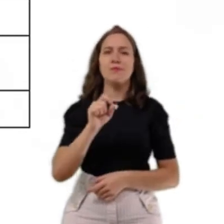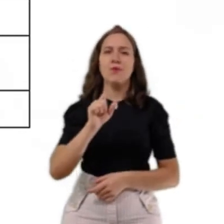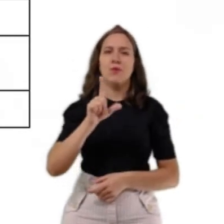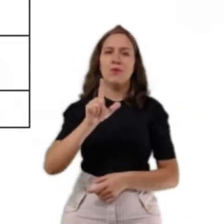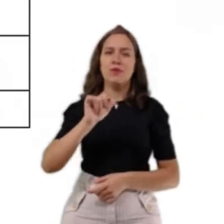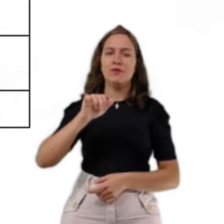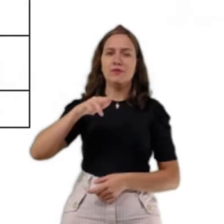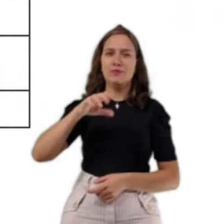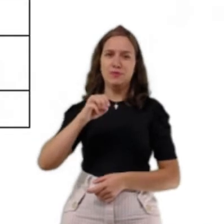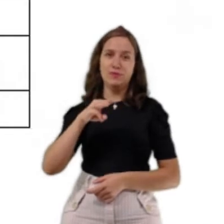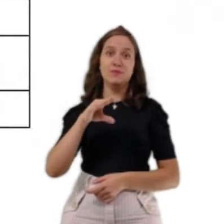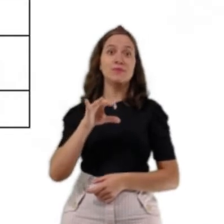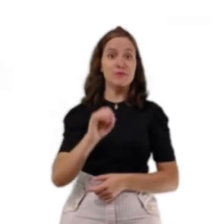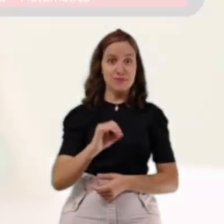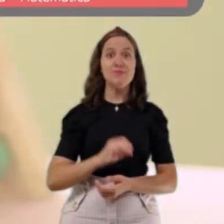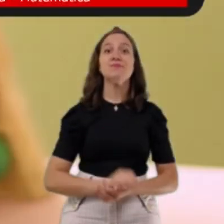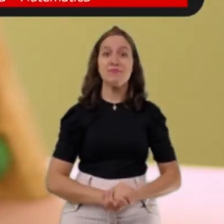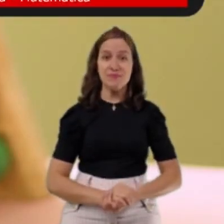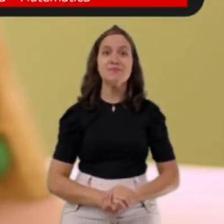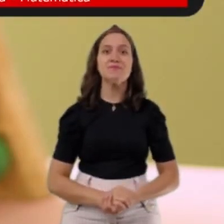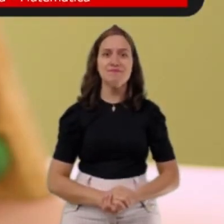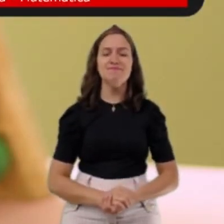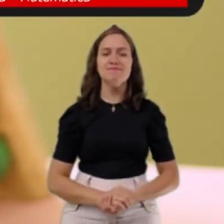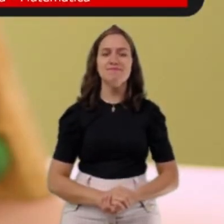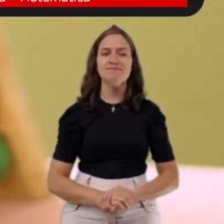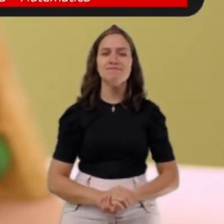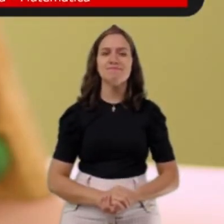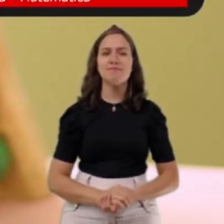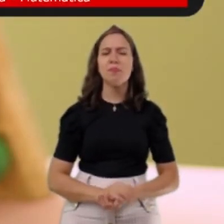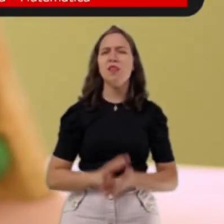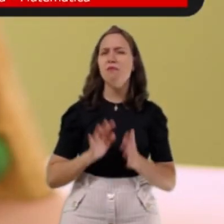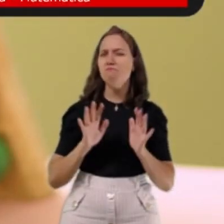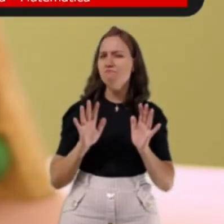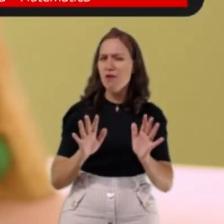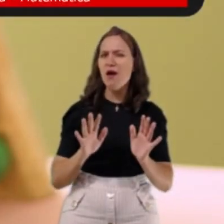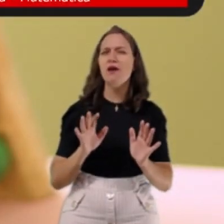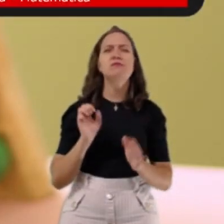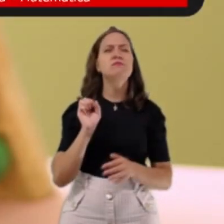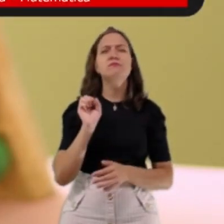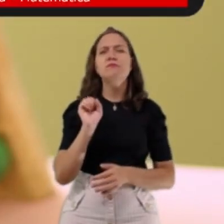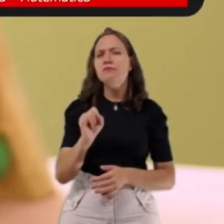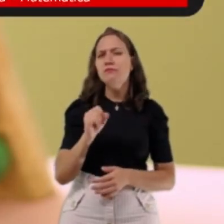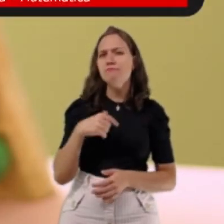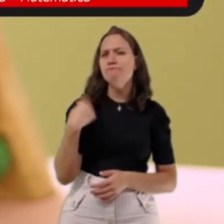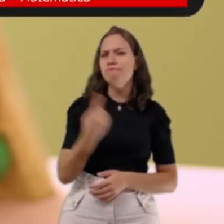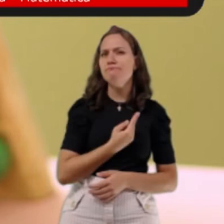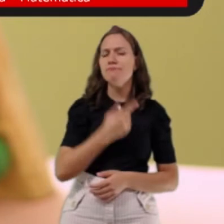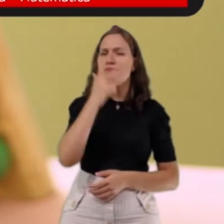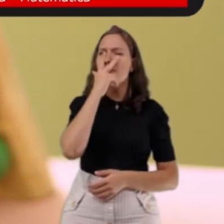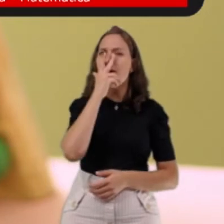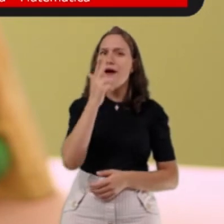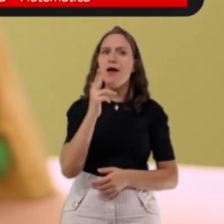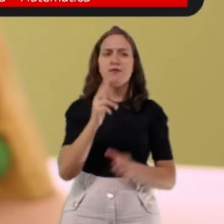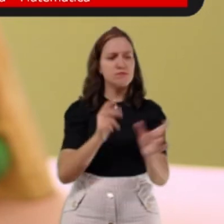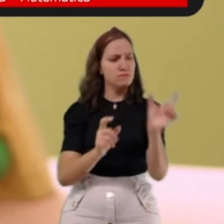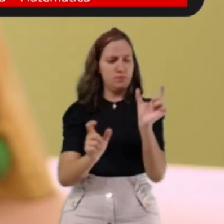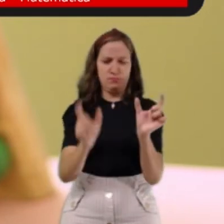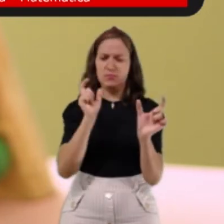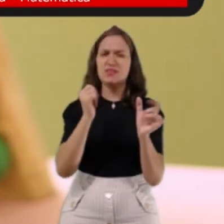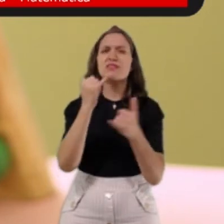receber o nome de polinômios bom e quando eu tiver termos algébricos semelhantes